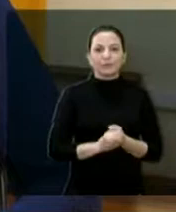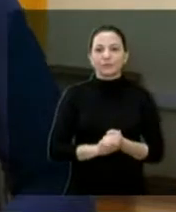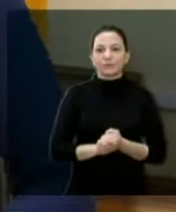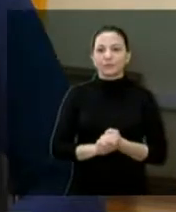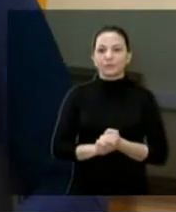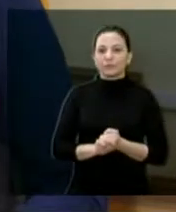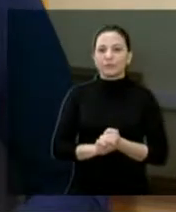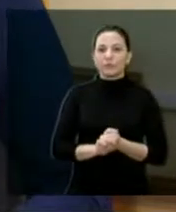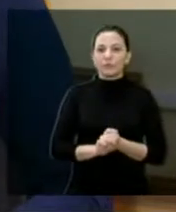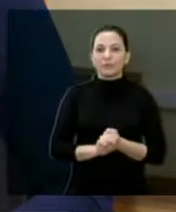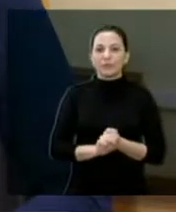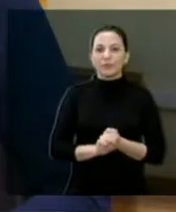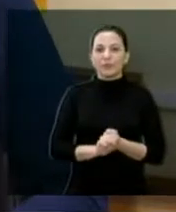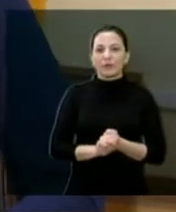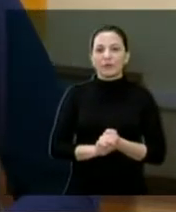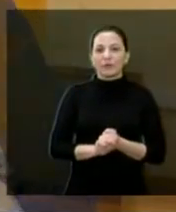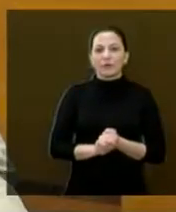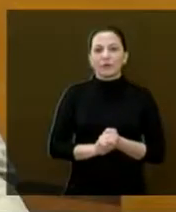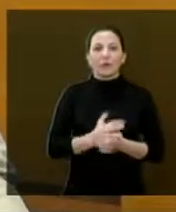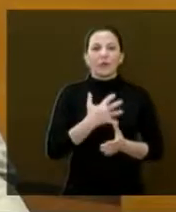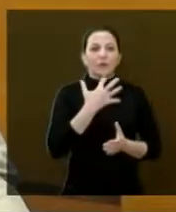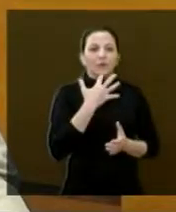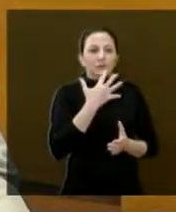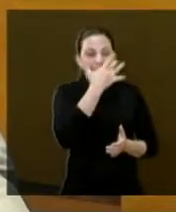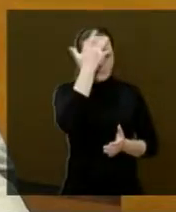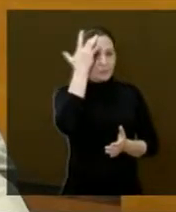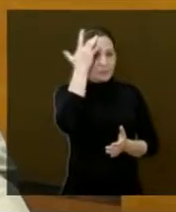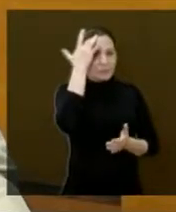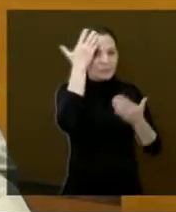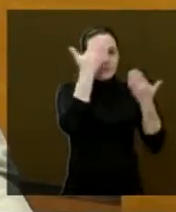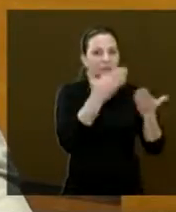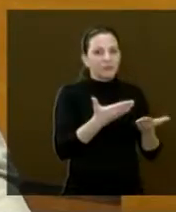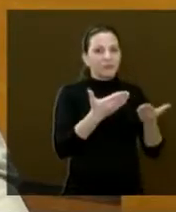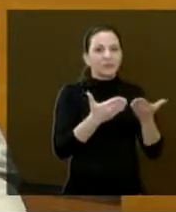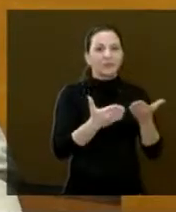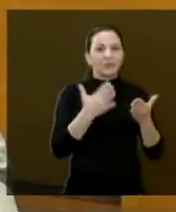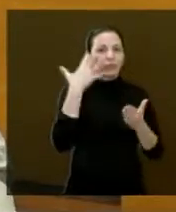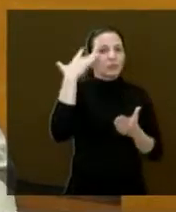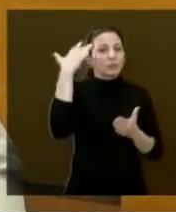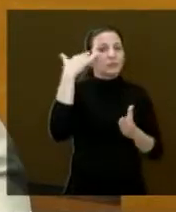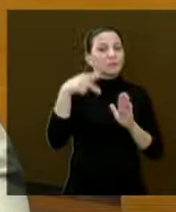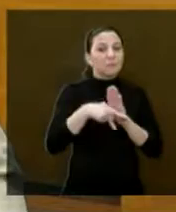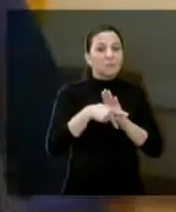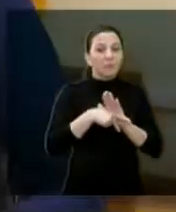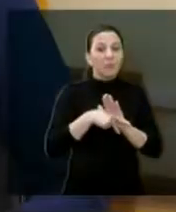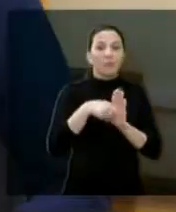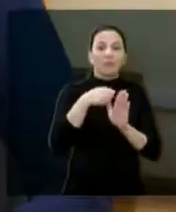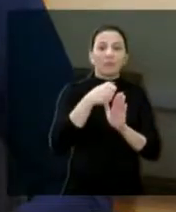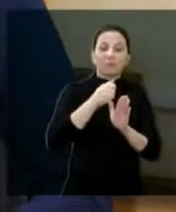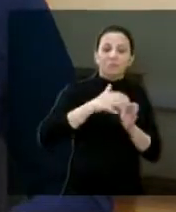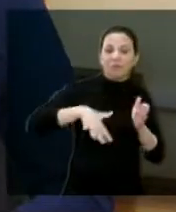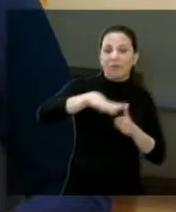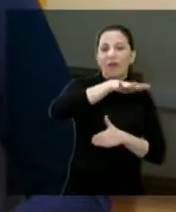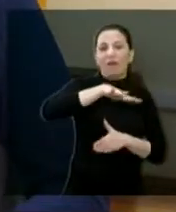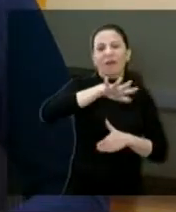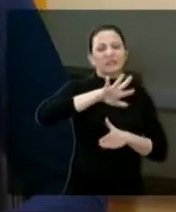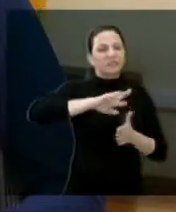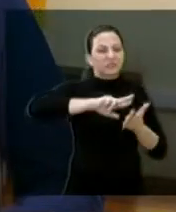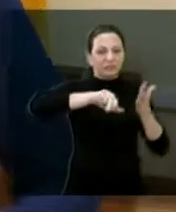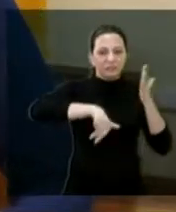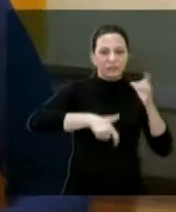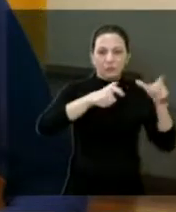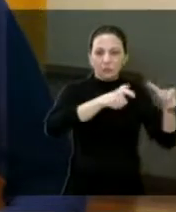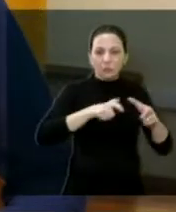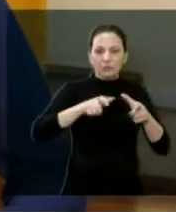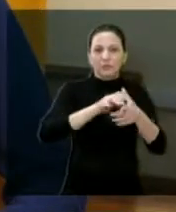participou ali, trabalhou bastante, conheceu bastante aquelas pessoas que hoje, inclusive, fazem sucesso por aí, né? Sim. Eu